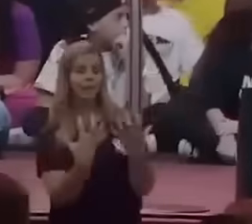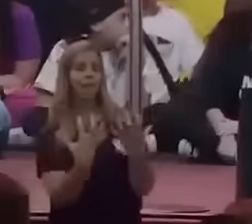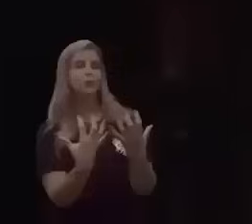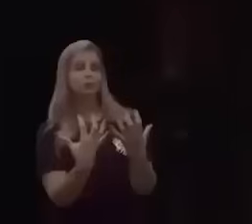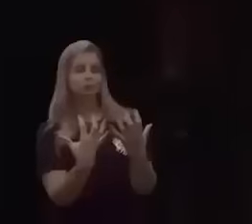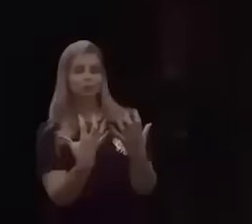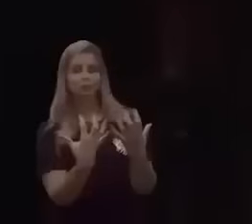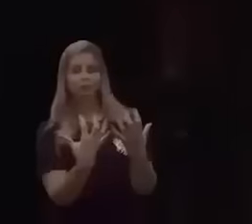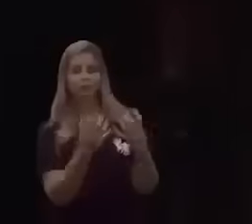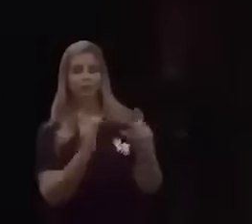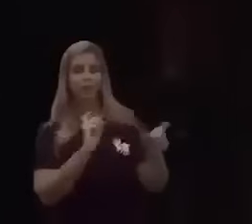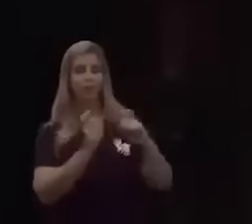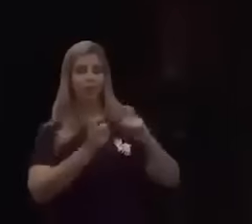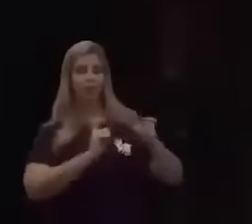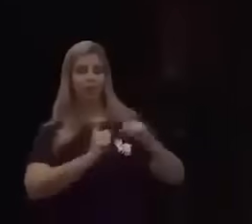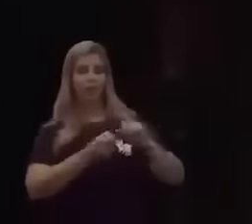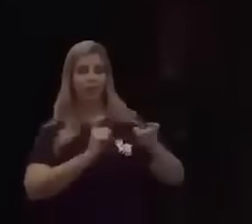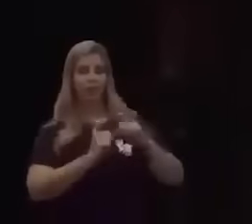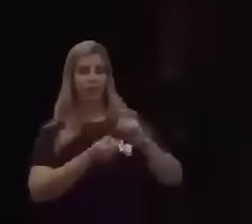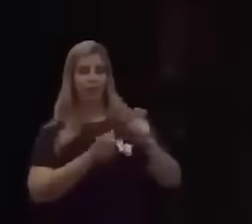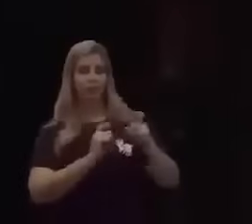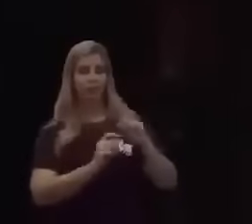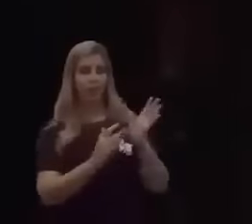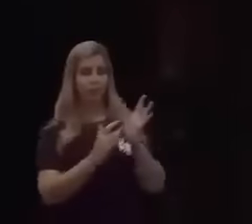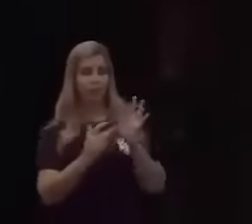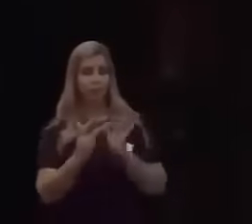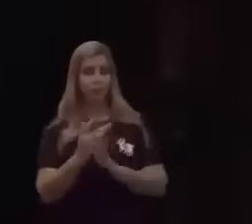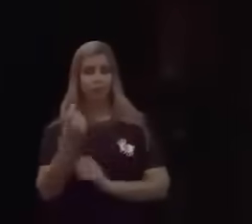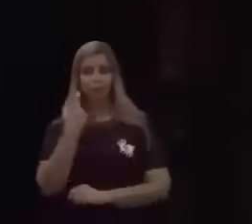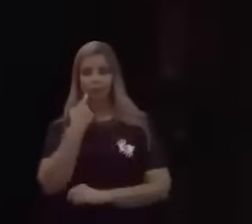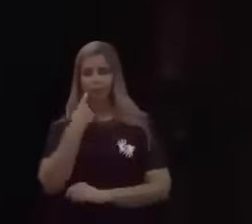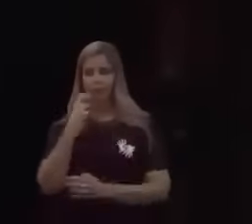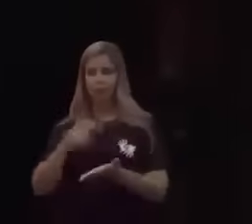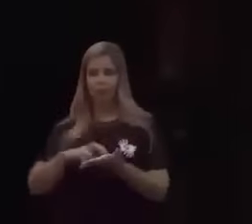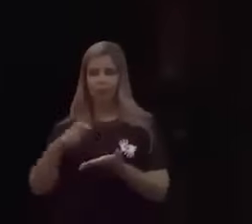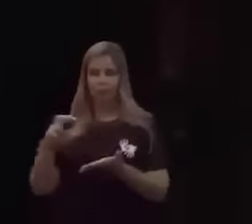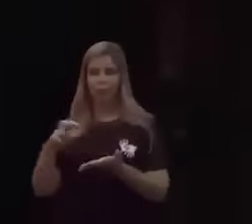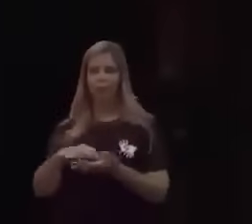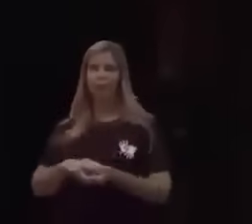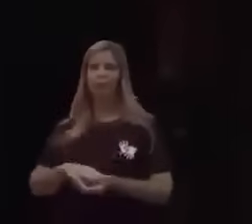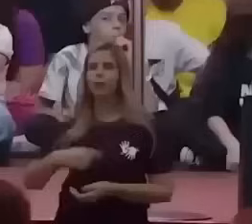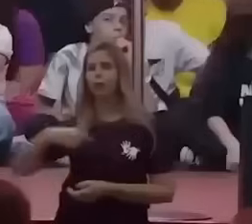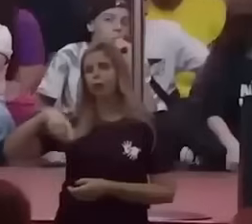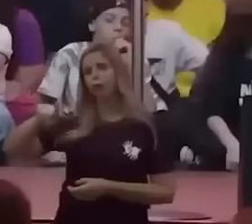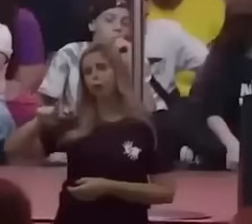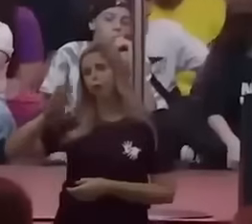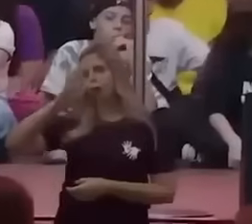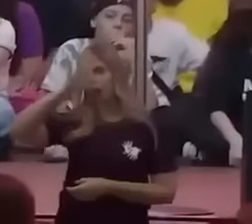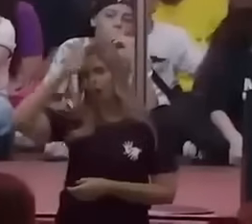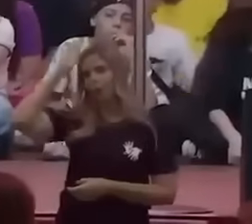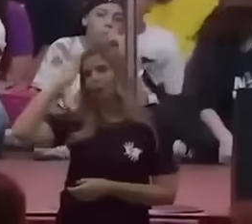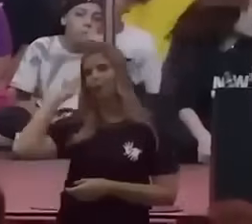Na sexta de manhã, Jesus é levado ao pretório romano, acusado, e Pedro não estava lá.